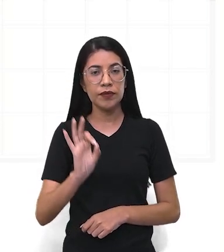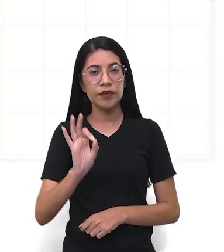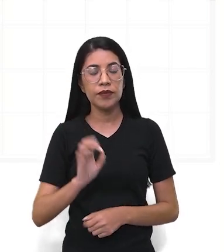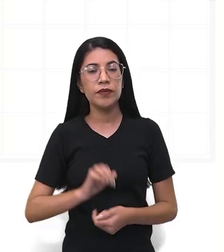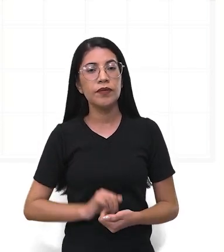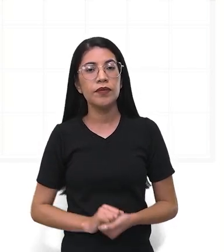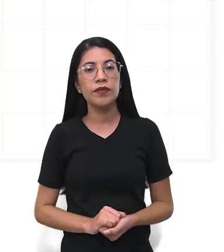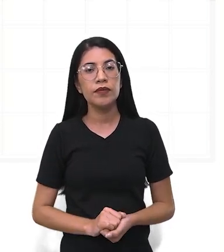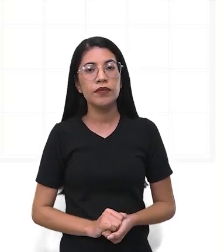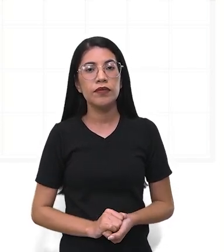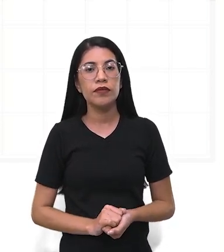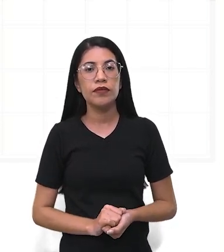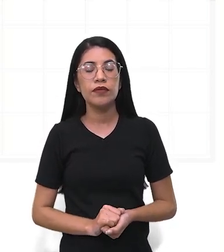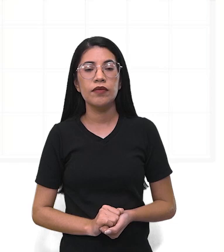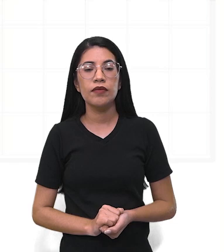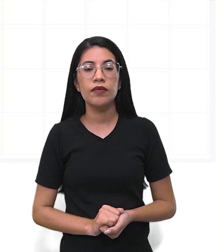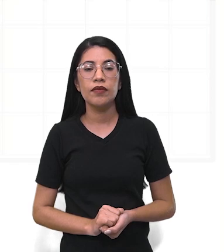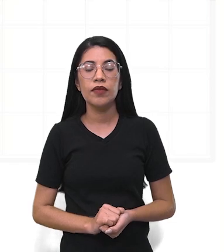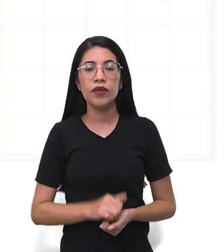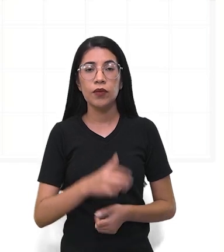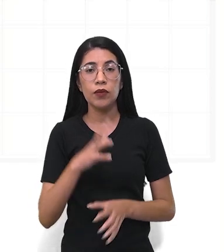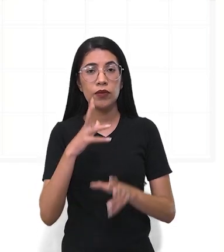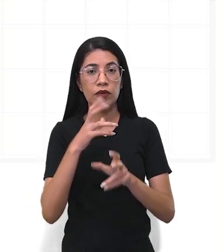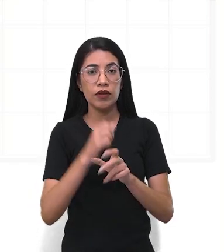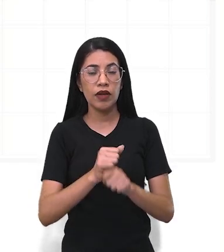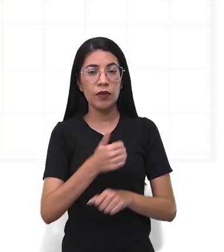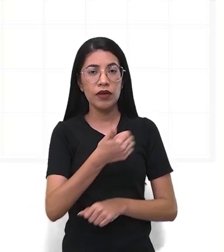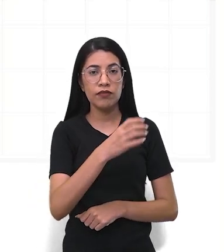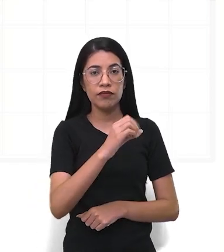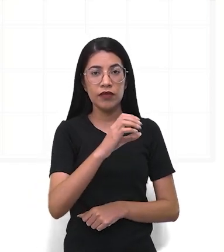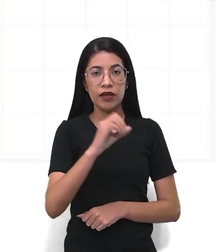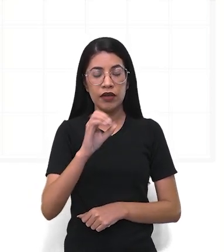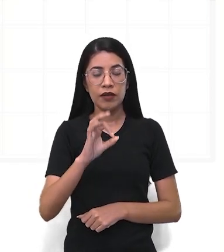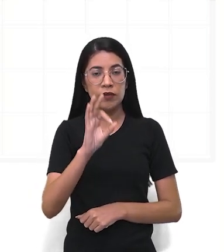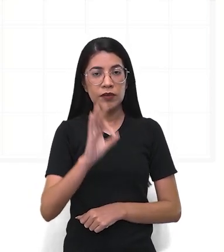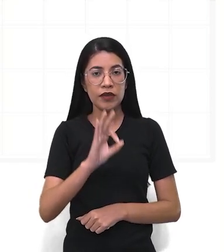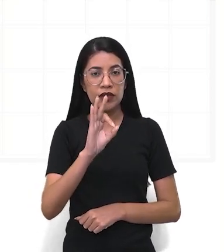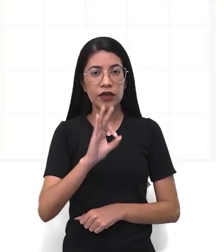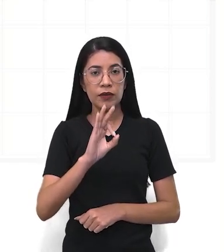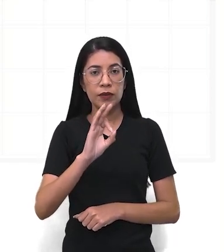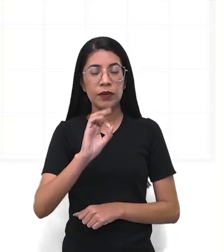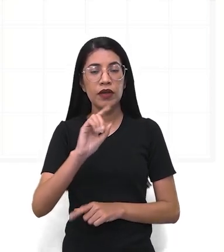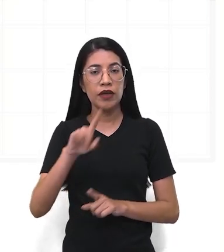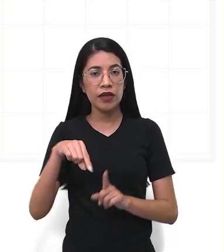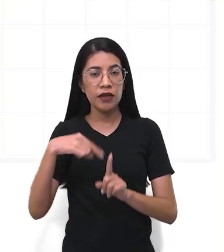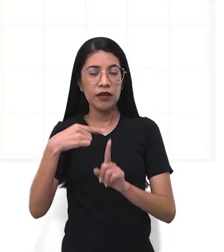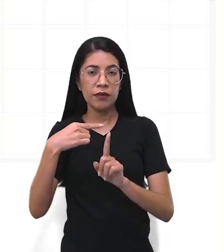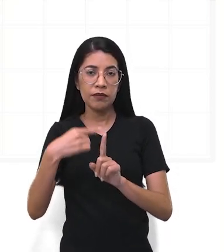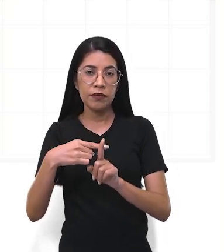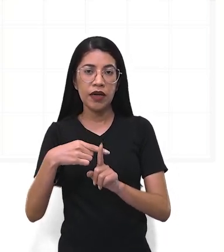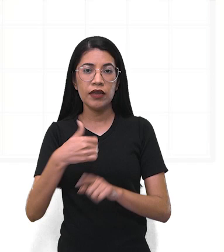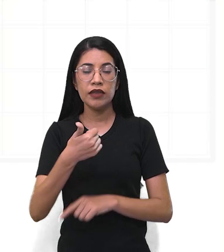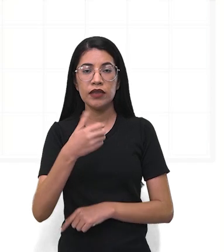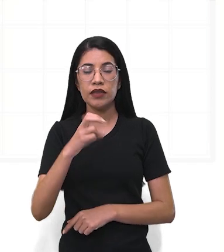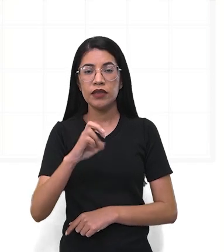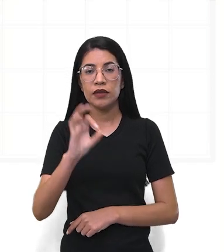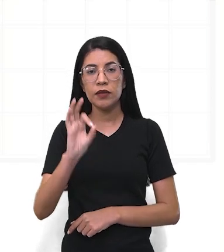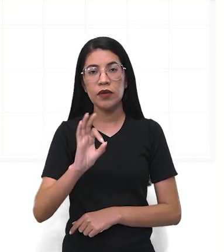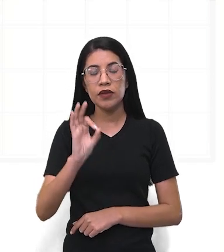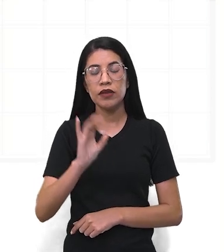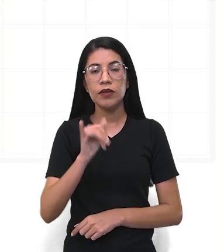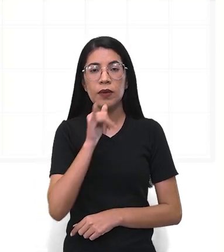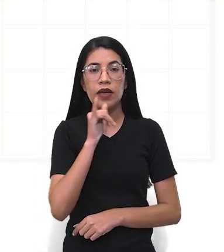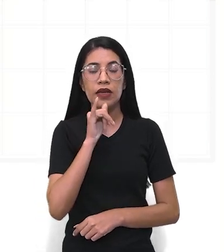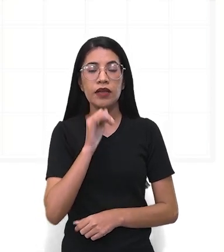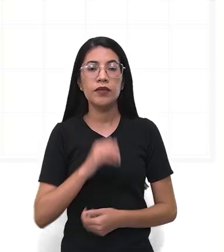Olha só. Eu tenho 100% do total, além desses 100%, eu tenho mais 15%. É como se eu tivesse